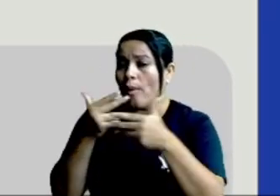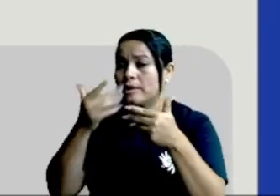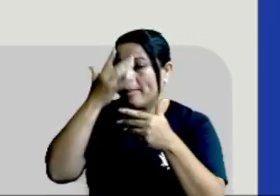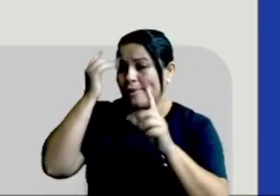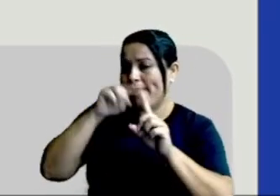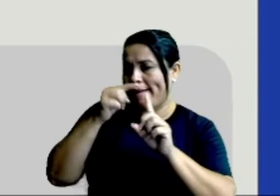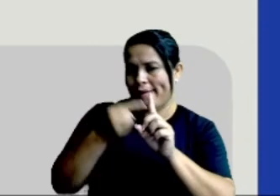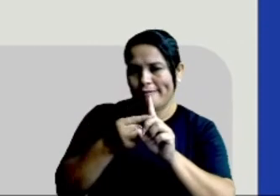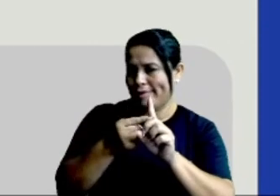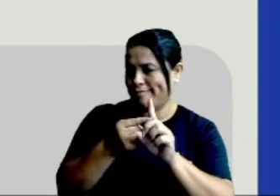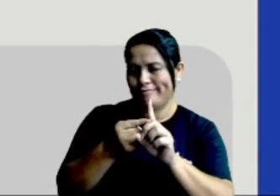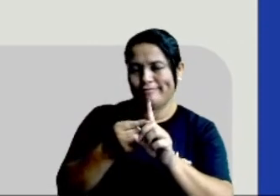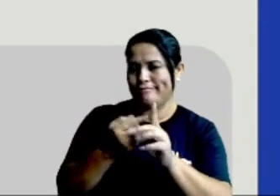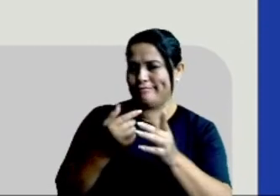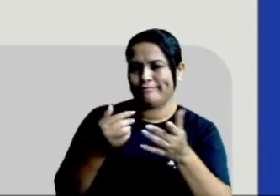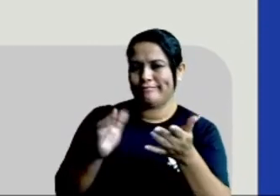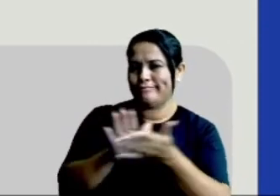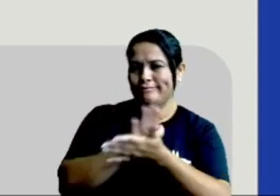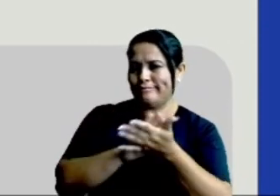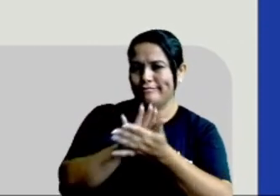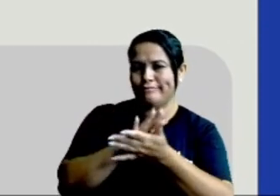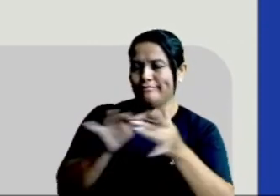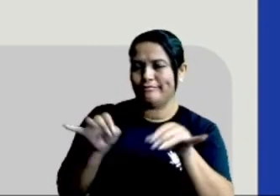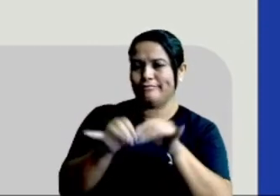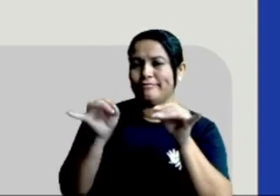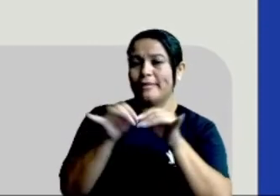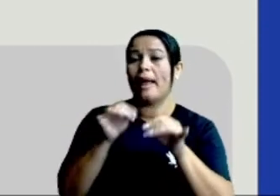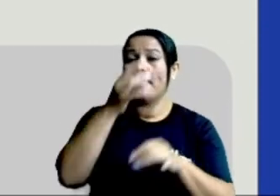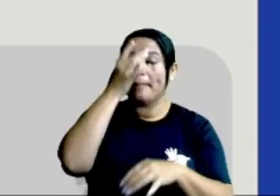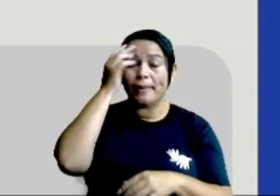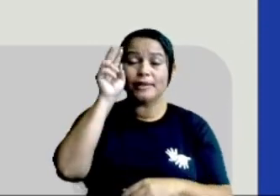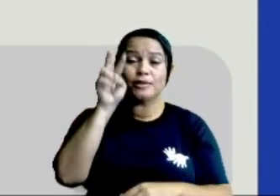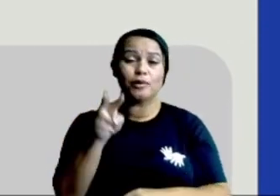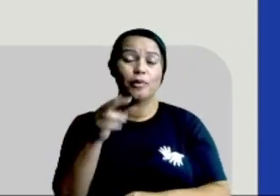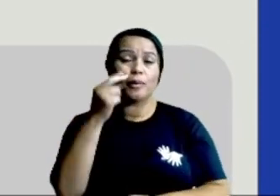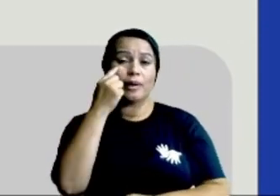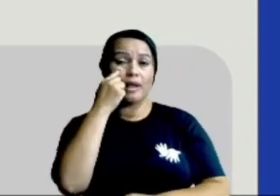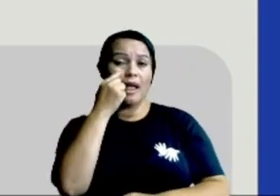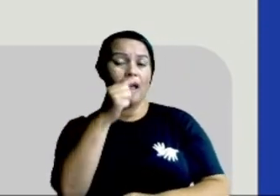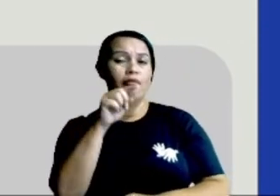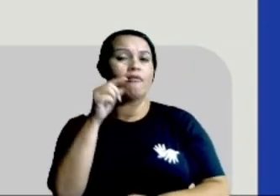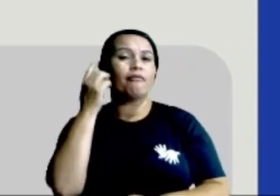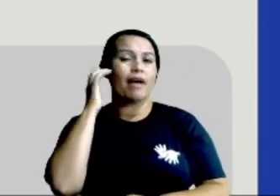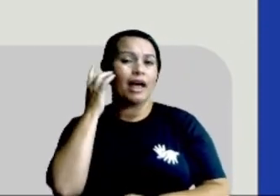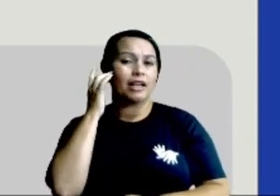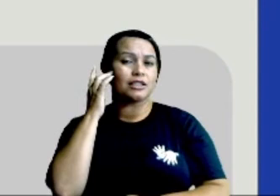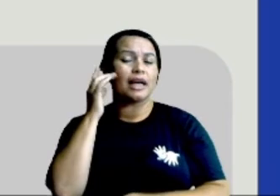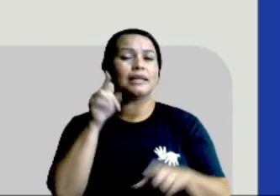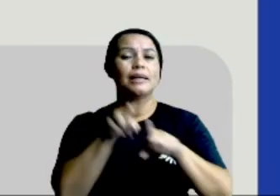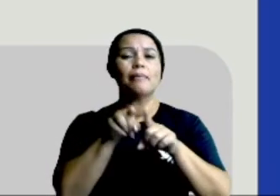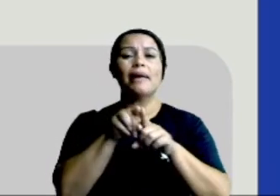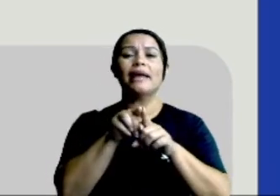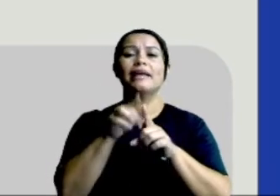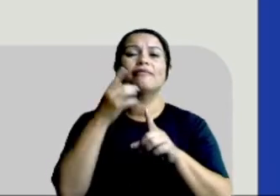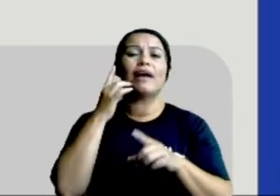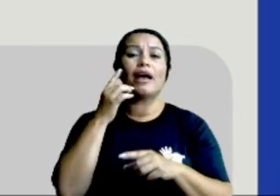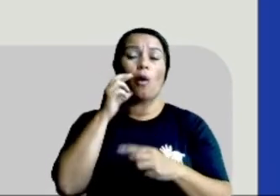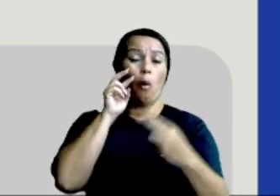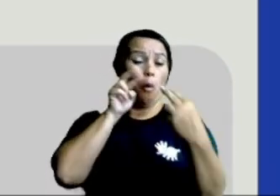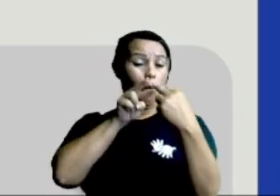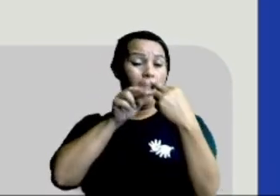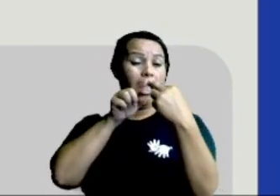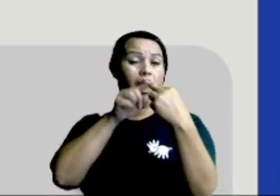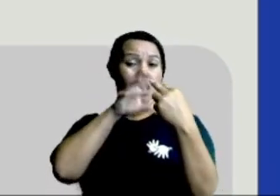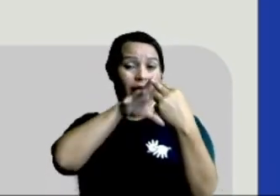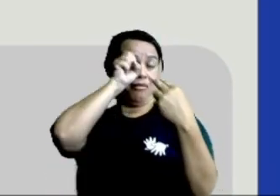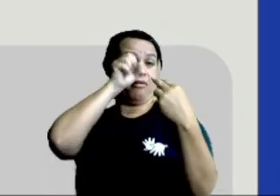Nada a ver. Ou então, se você tiver tersol, quem olhar para você vai pegar o tersol também. Nada a ver também,